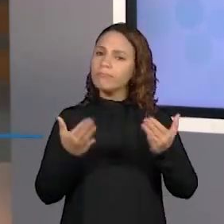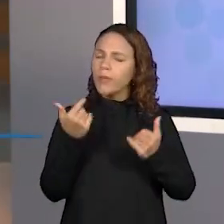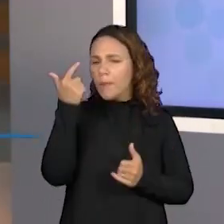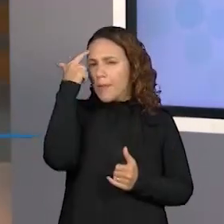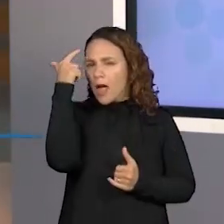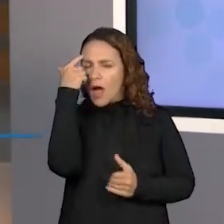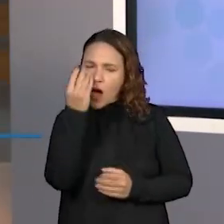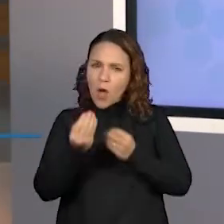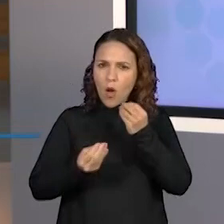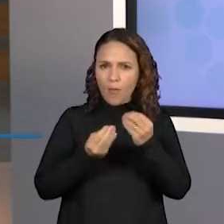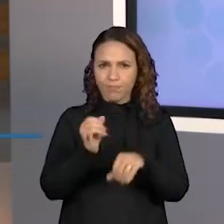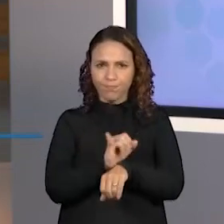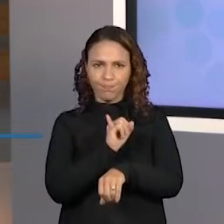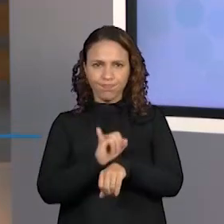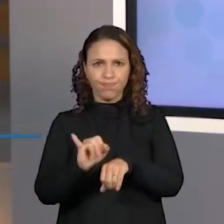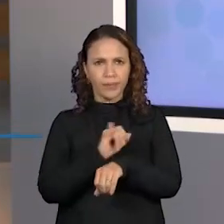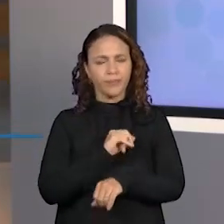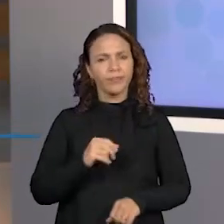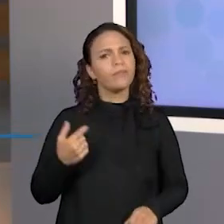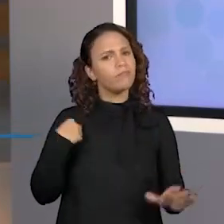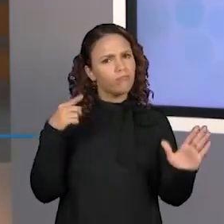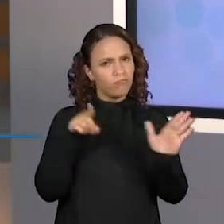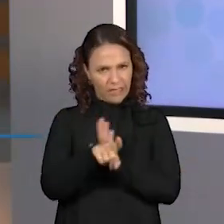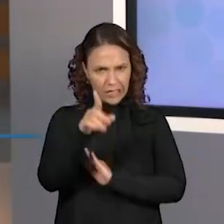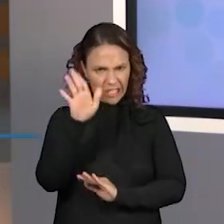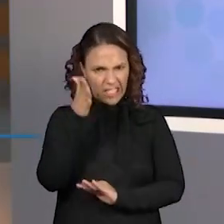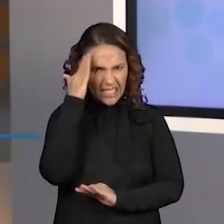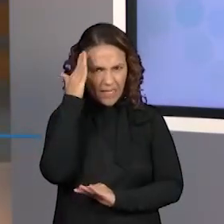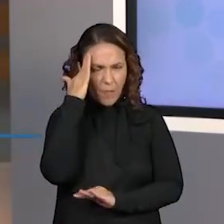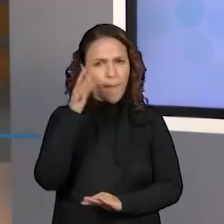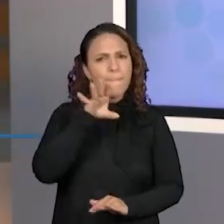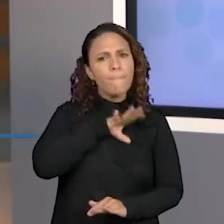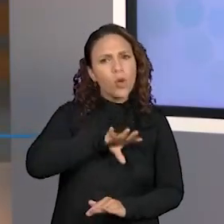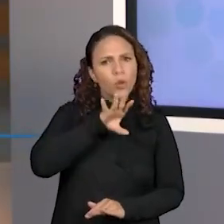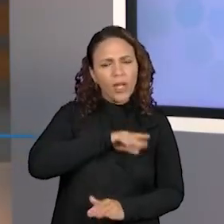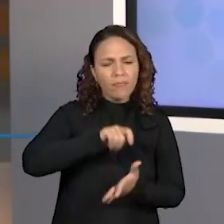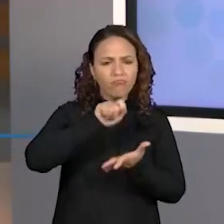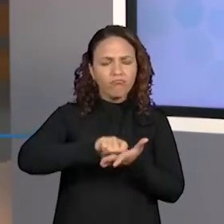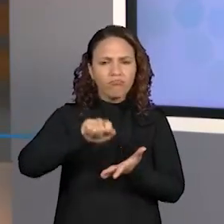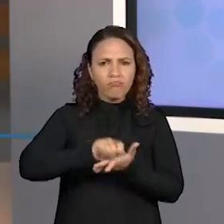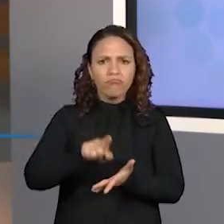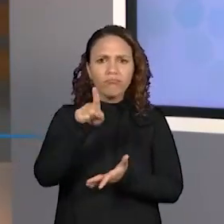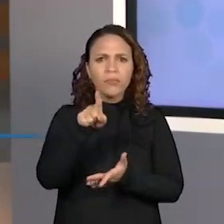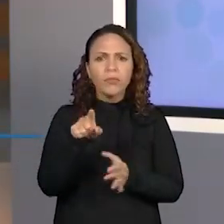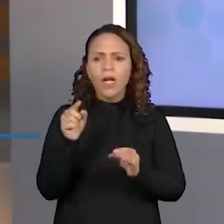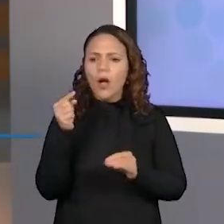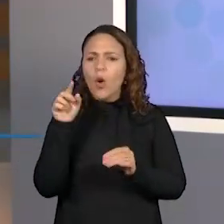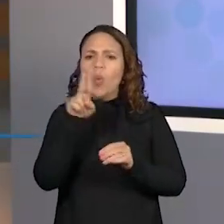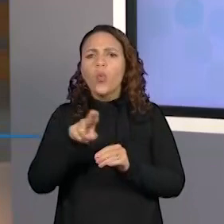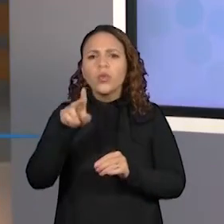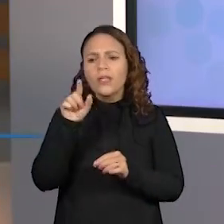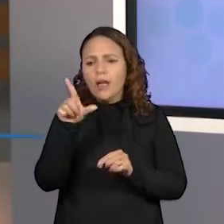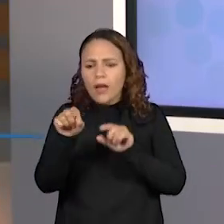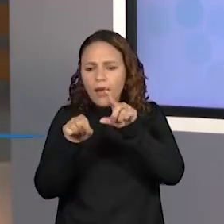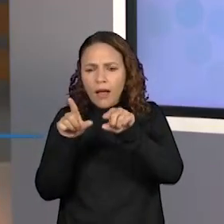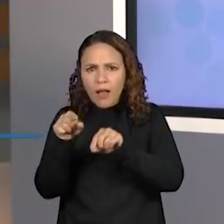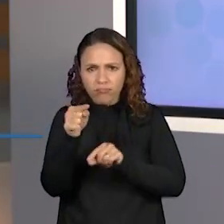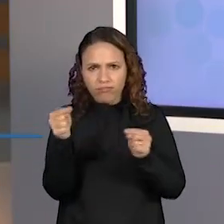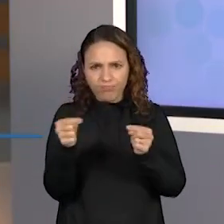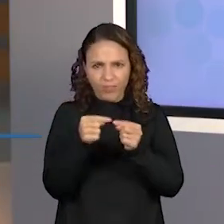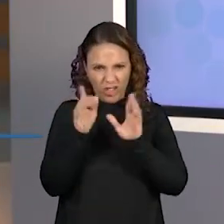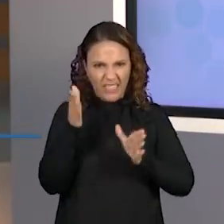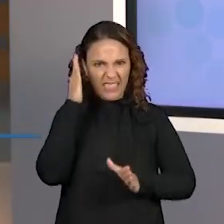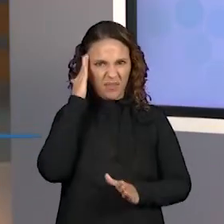gente. Você sabe quando usar cada ponto? Quando está escrevendo um texto ou uma frase? Então, hoje nós